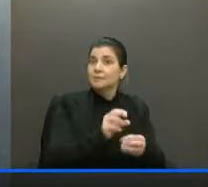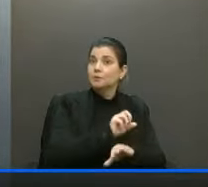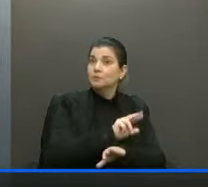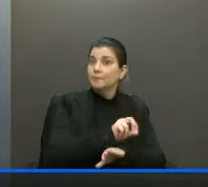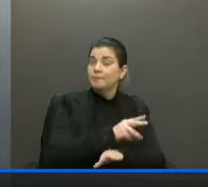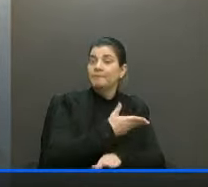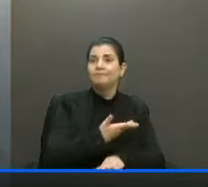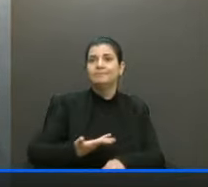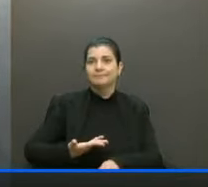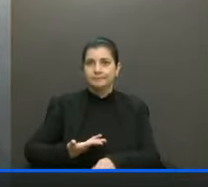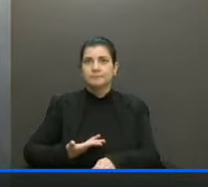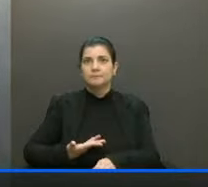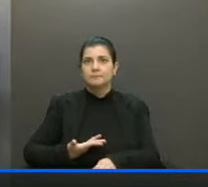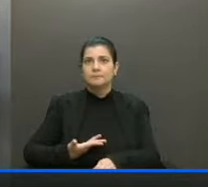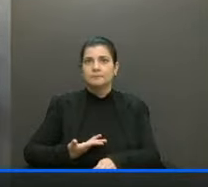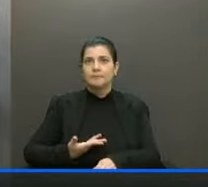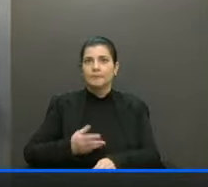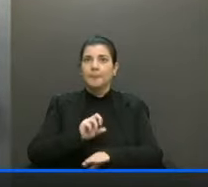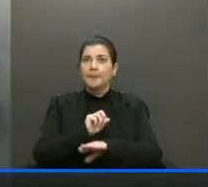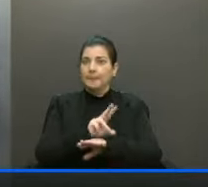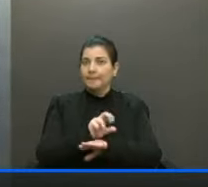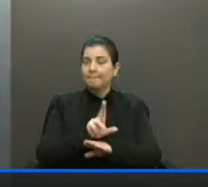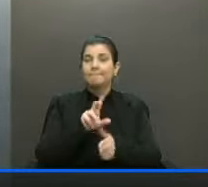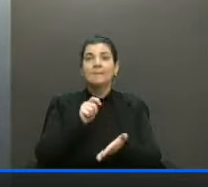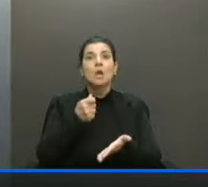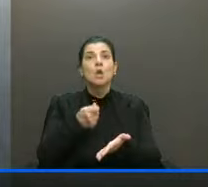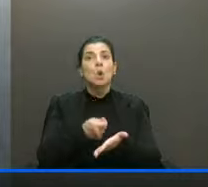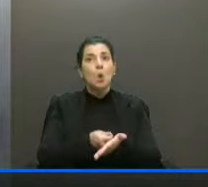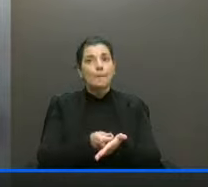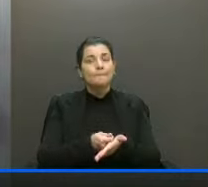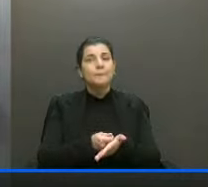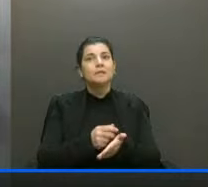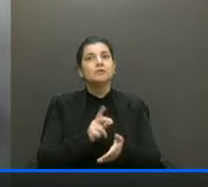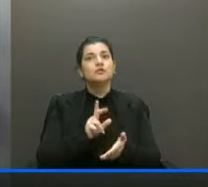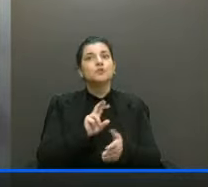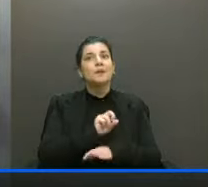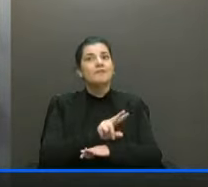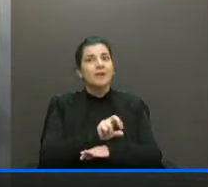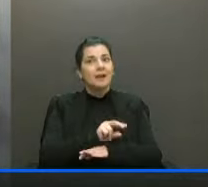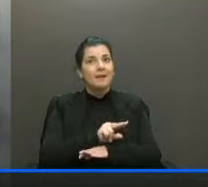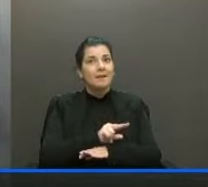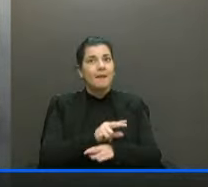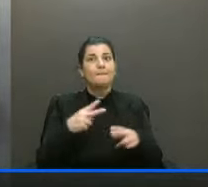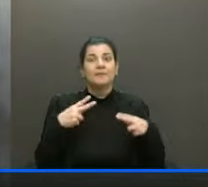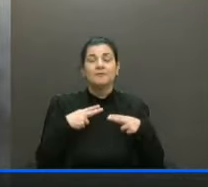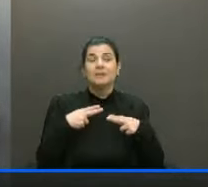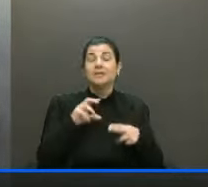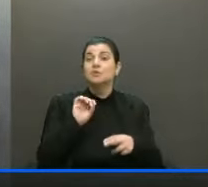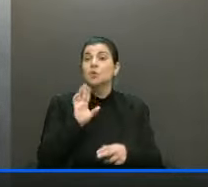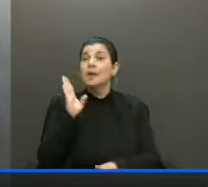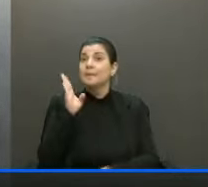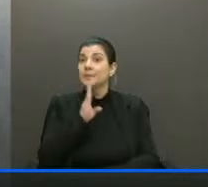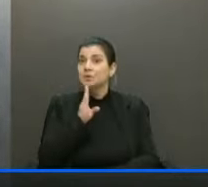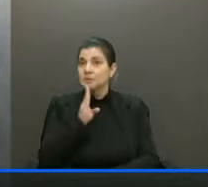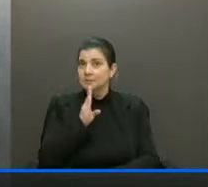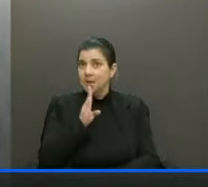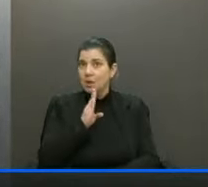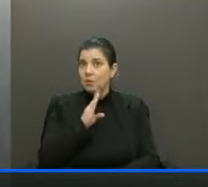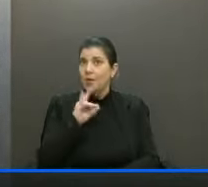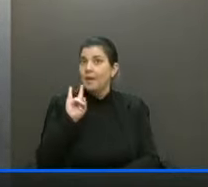vaga pública. A compra de uma vaga privada, ela se dá de forma emergencial, né, é